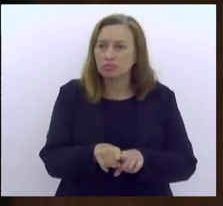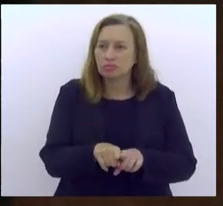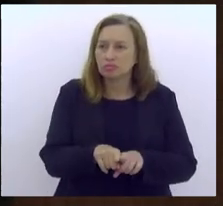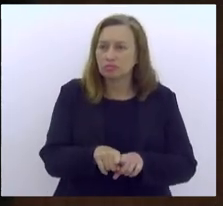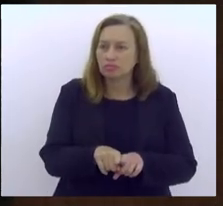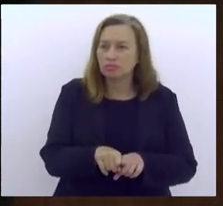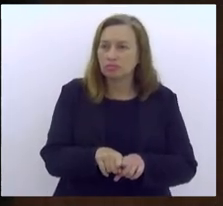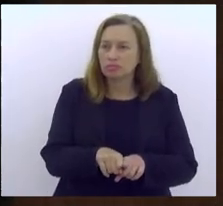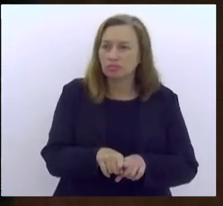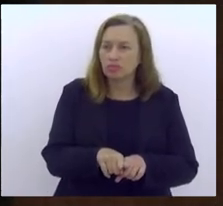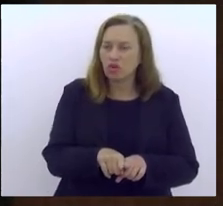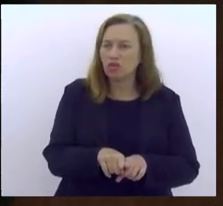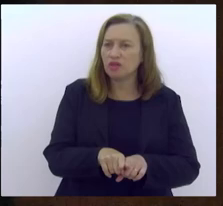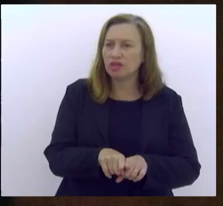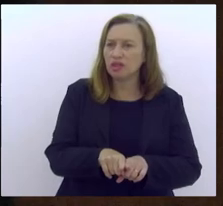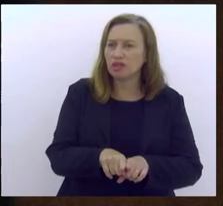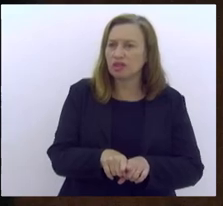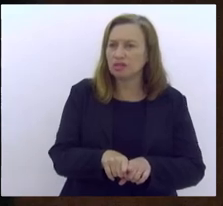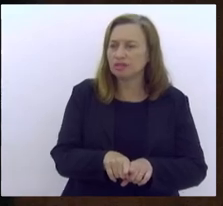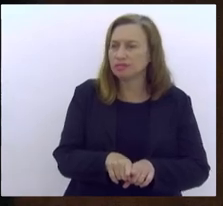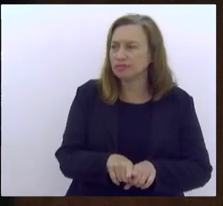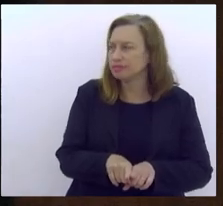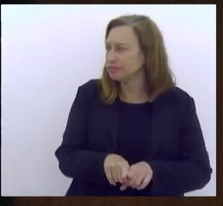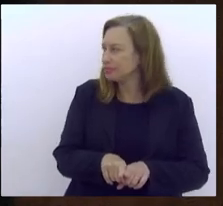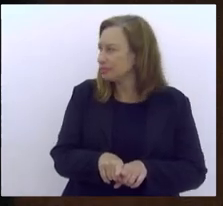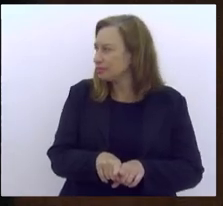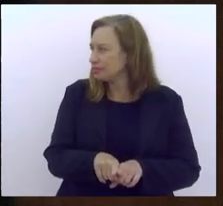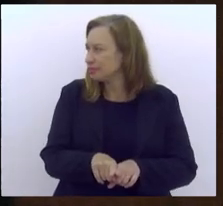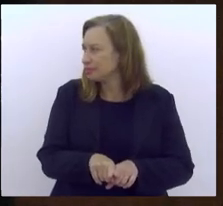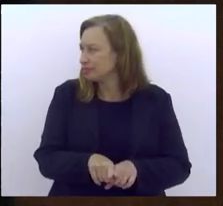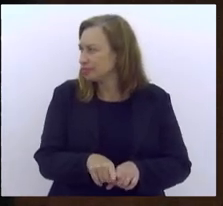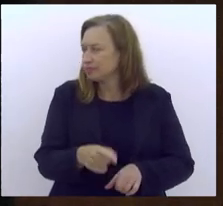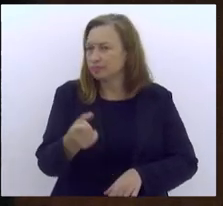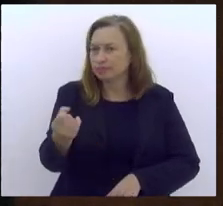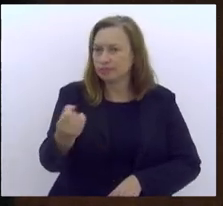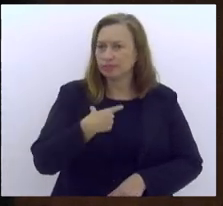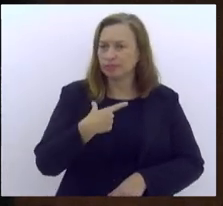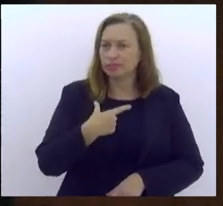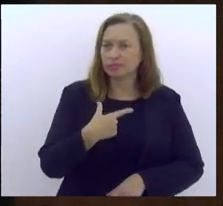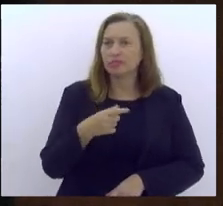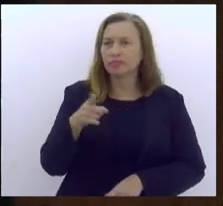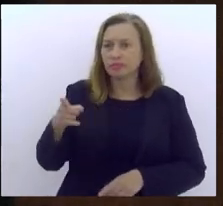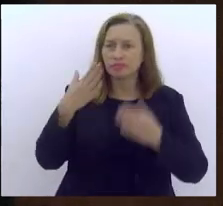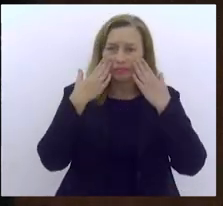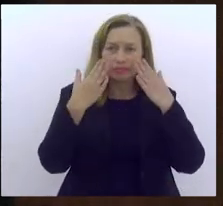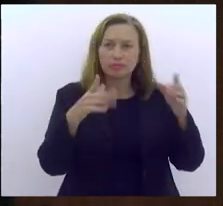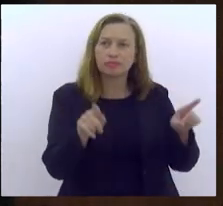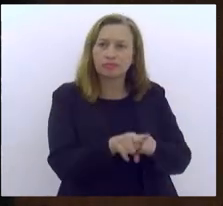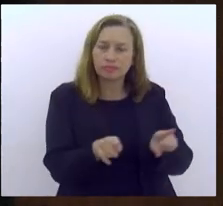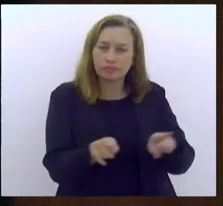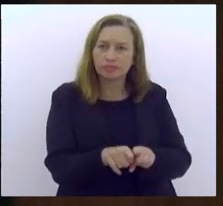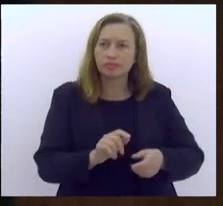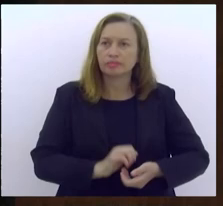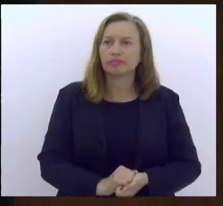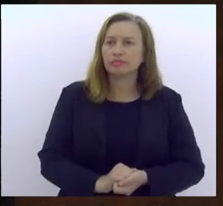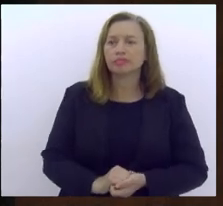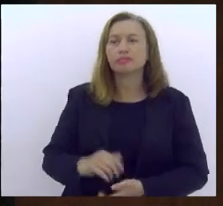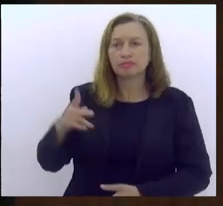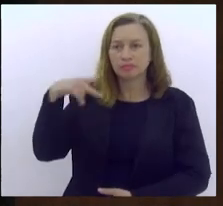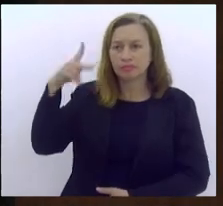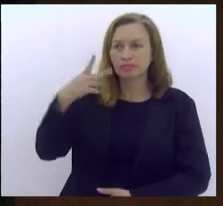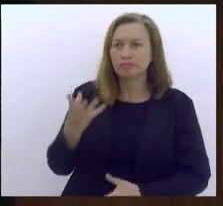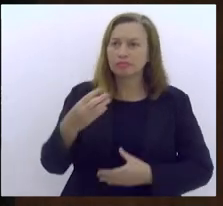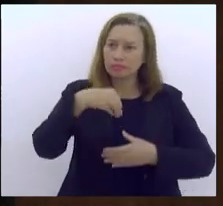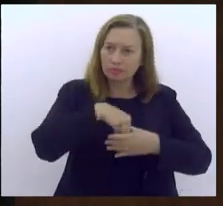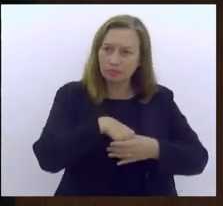porque muito depois nós sentamos e conversamos, ela apresentou que também é uma parlamentar que, dentro do